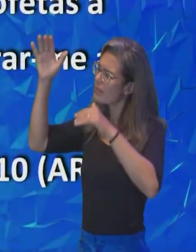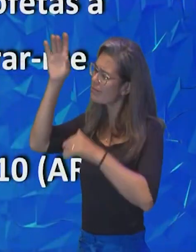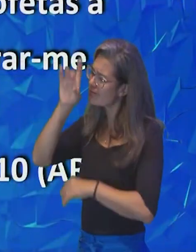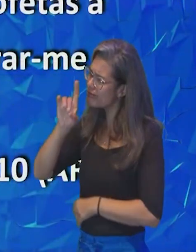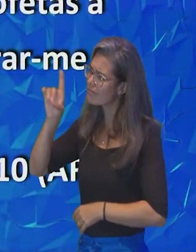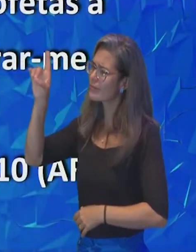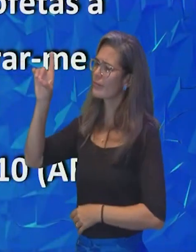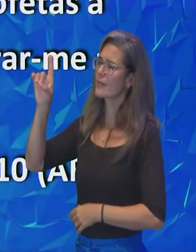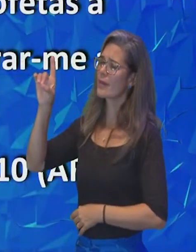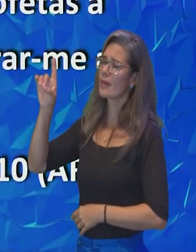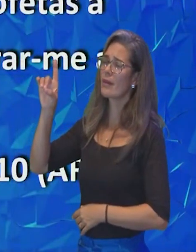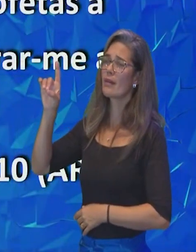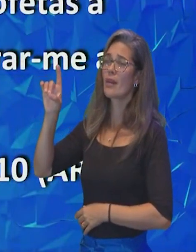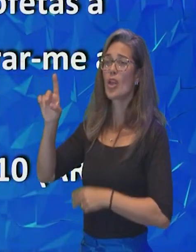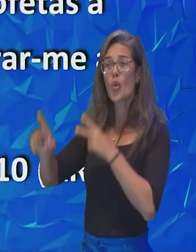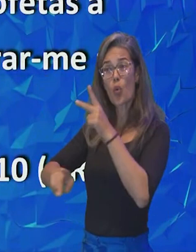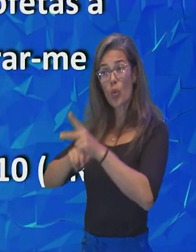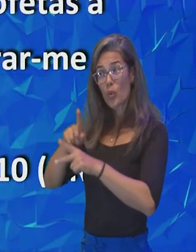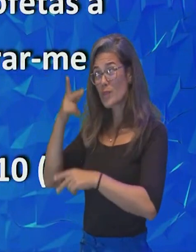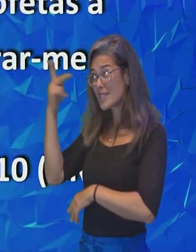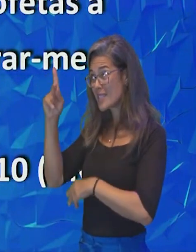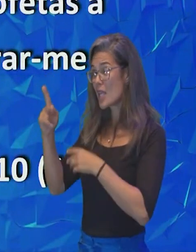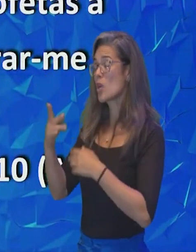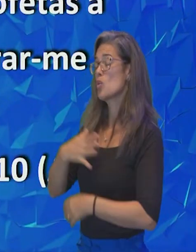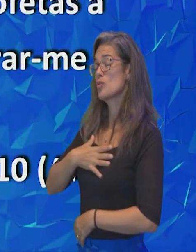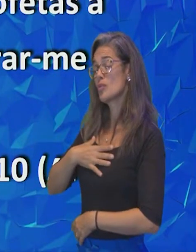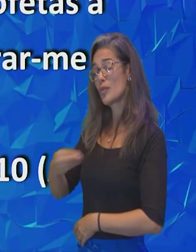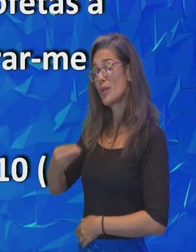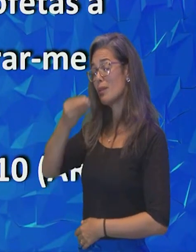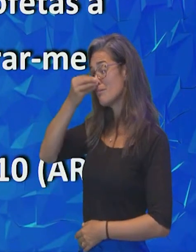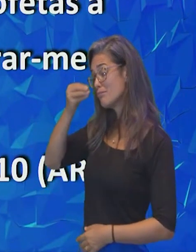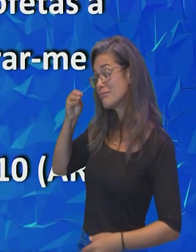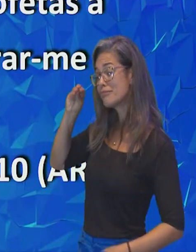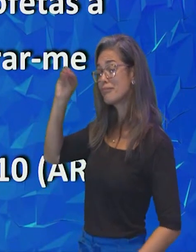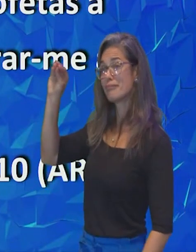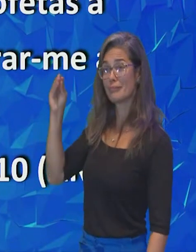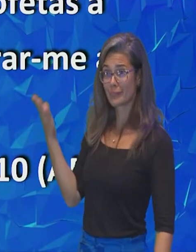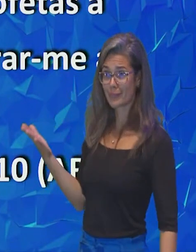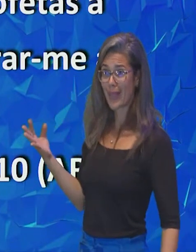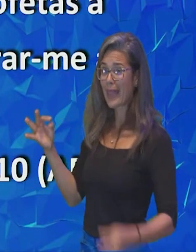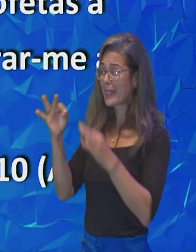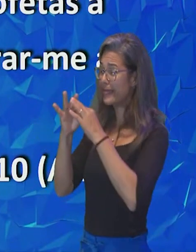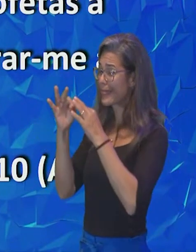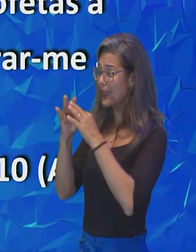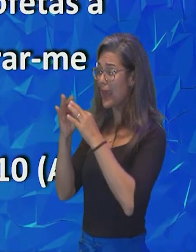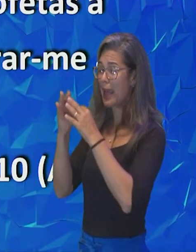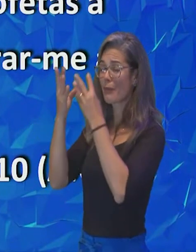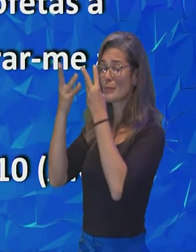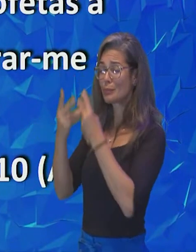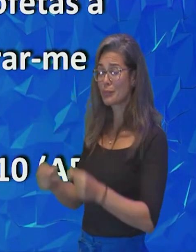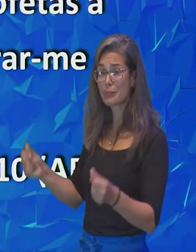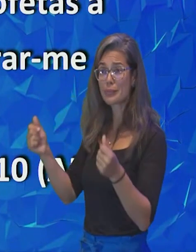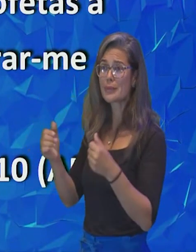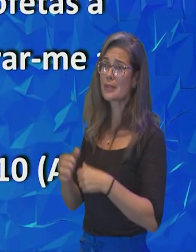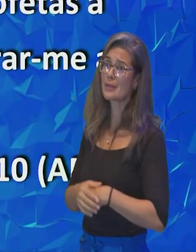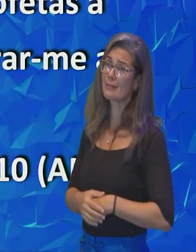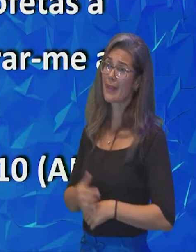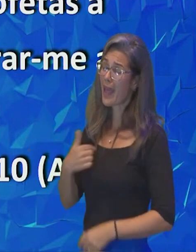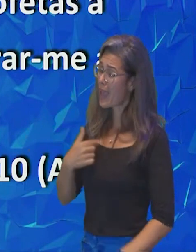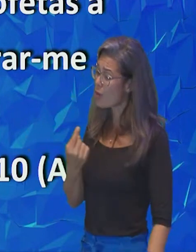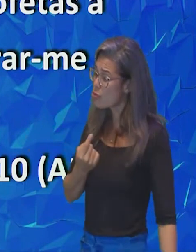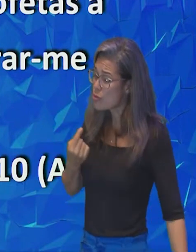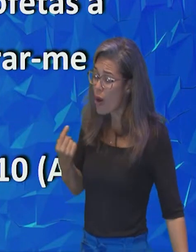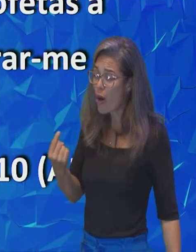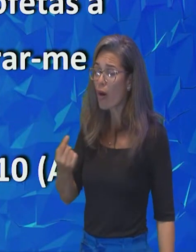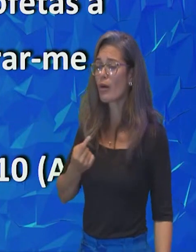exércitos, porque os filhos de Israel deixaram a tua aliança, derribaram os teus altares e mataram os teus profetas à espada, e eu fiquei só